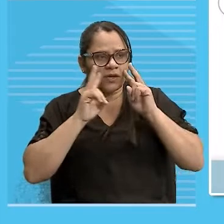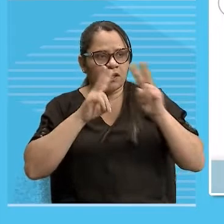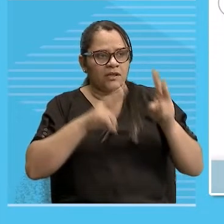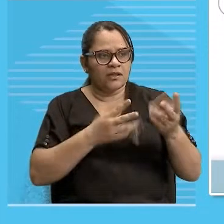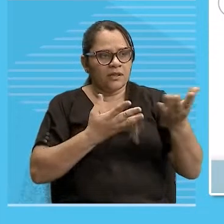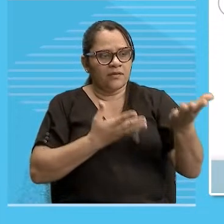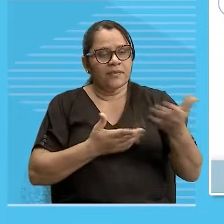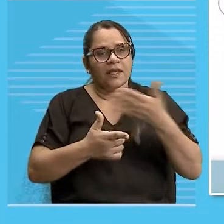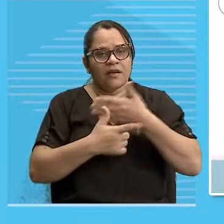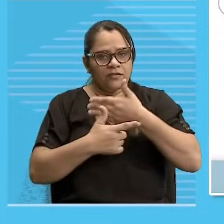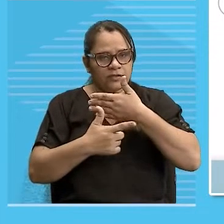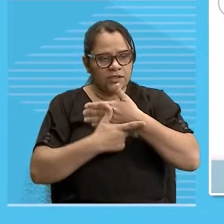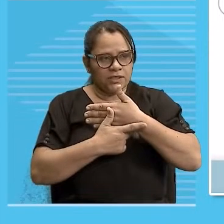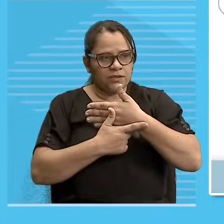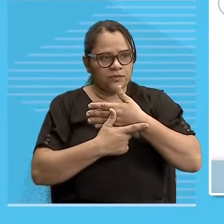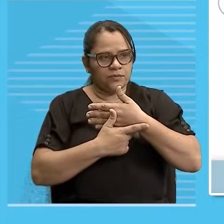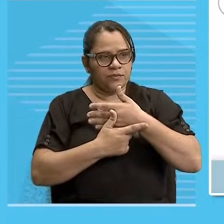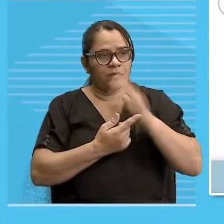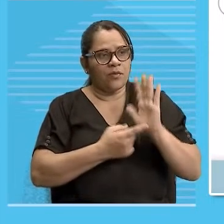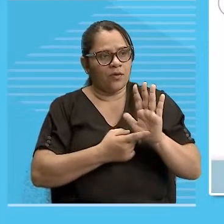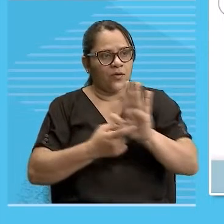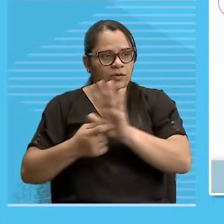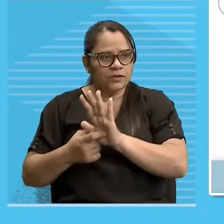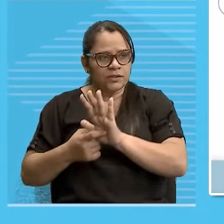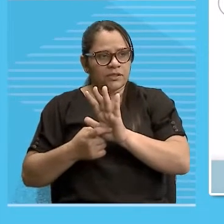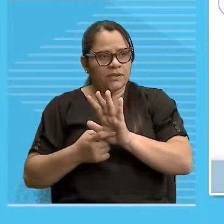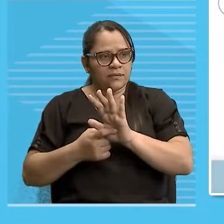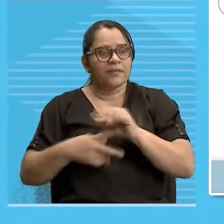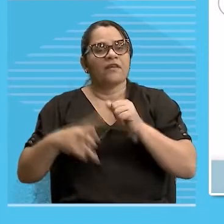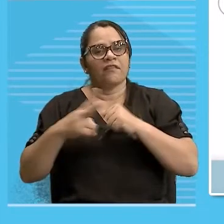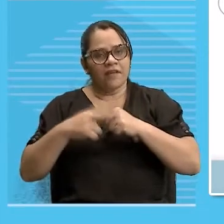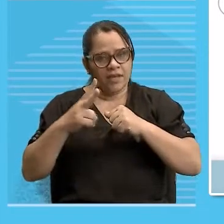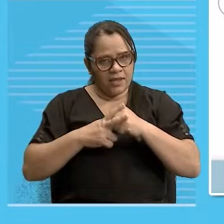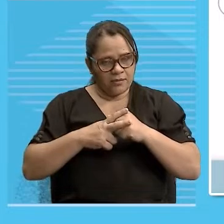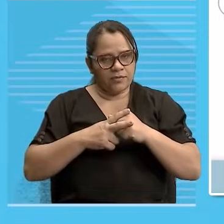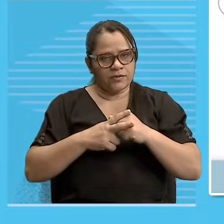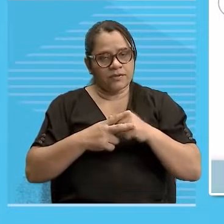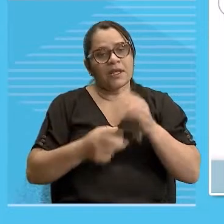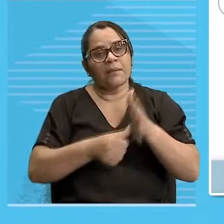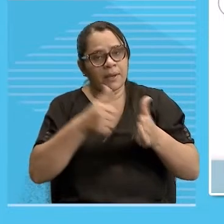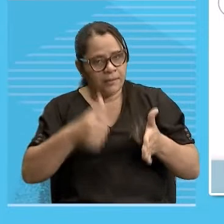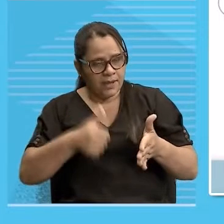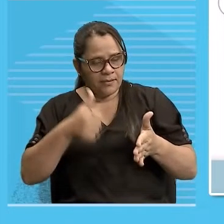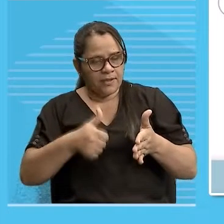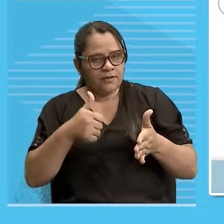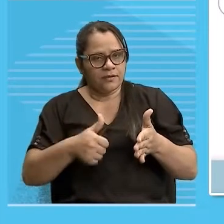lá, tá? Então, ó, verbos e pronomes em primeira pessoa.